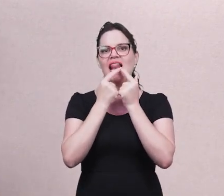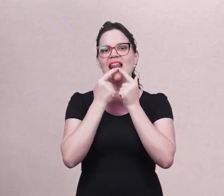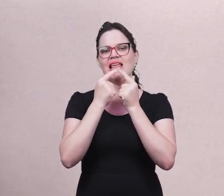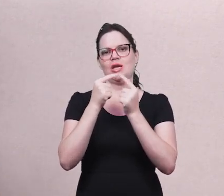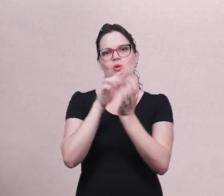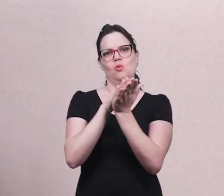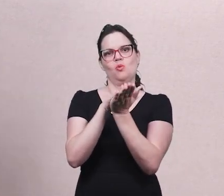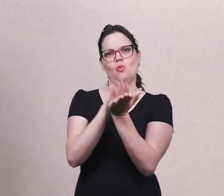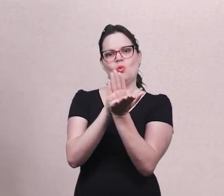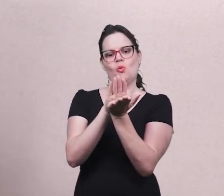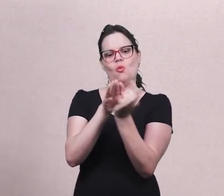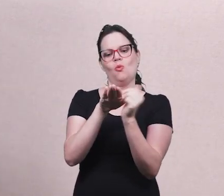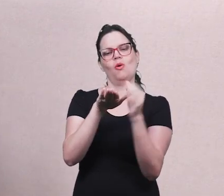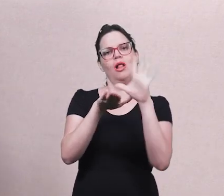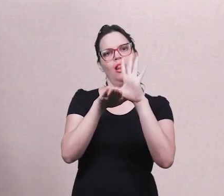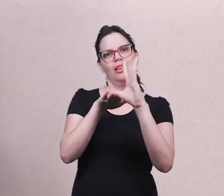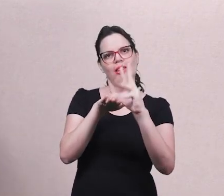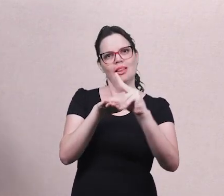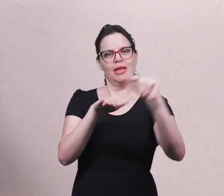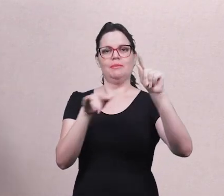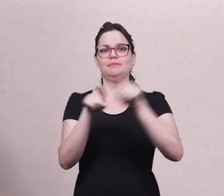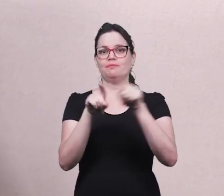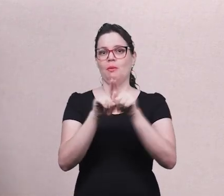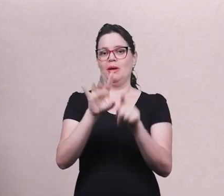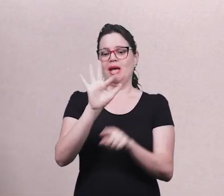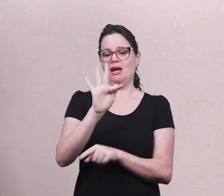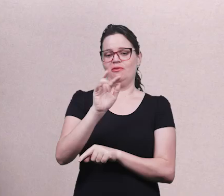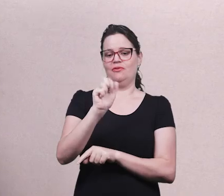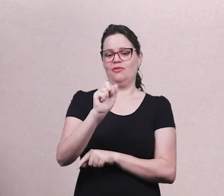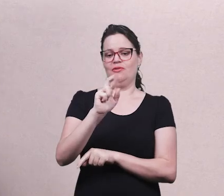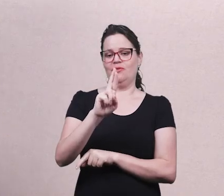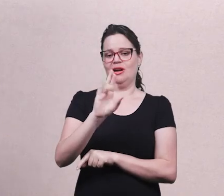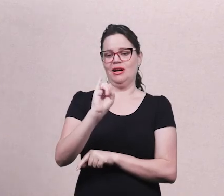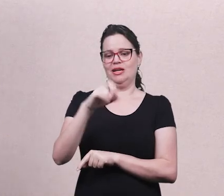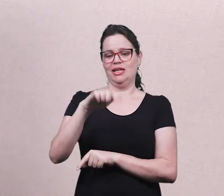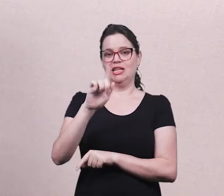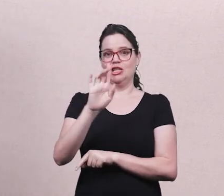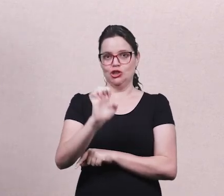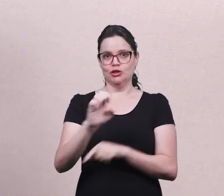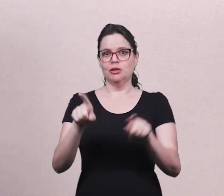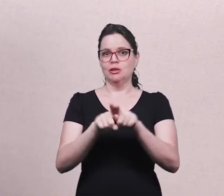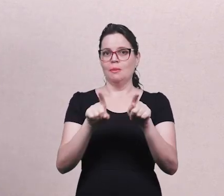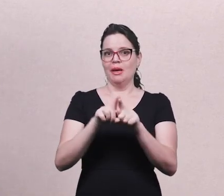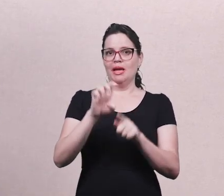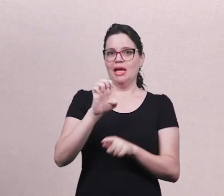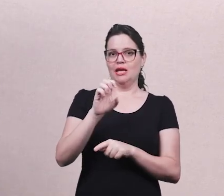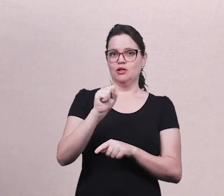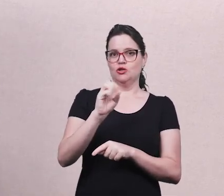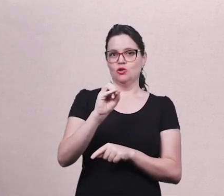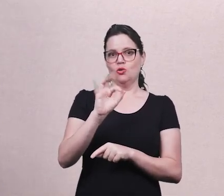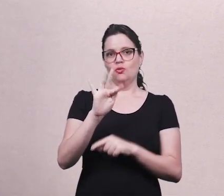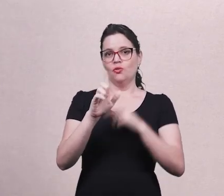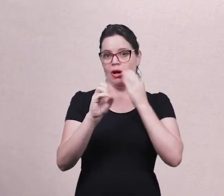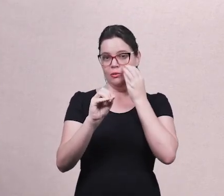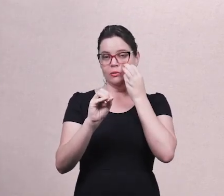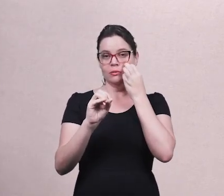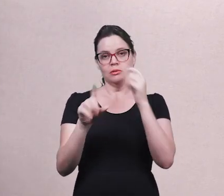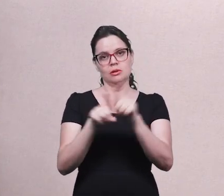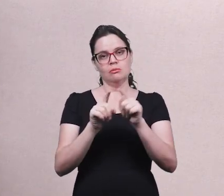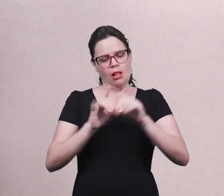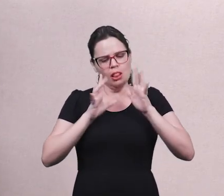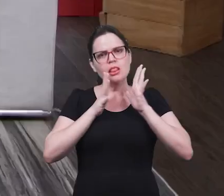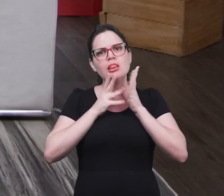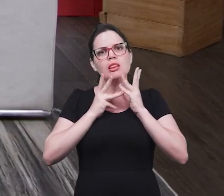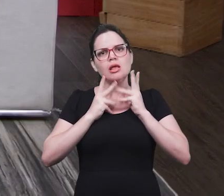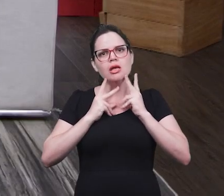a língua, limpa a faringe, limpa o esôfago. Então, isso traz um benefício para a fonação.